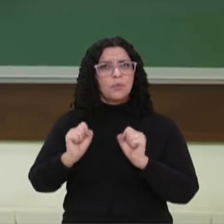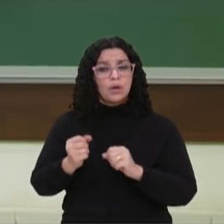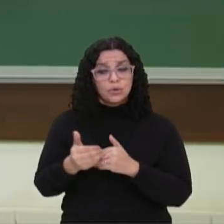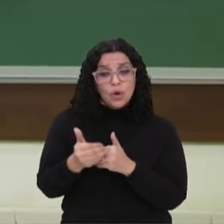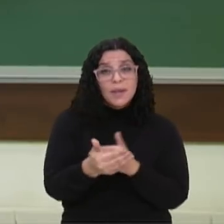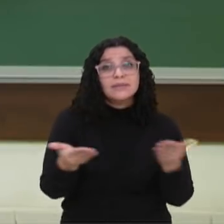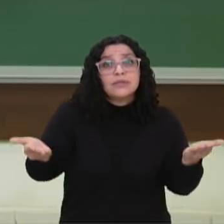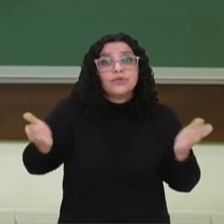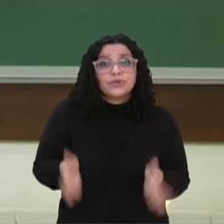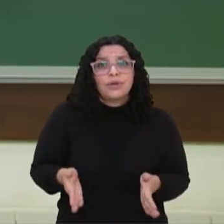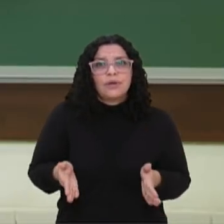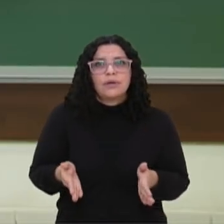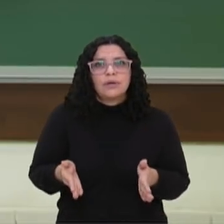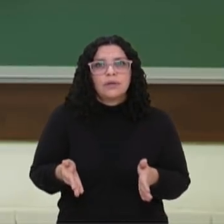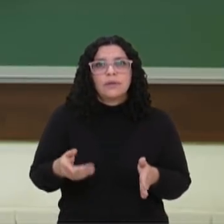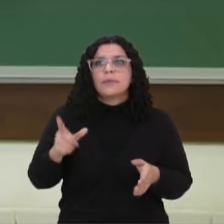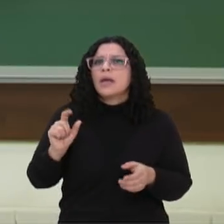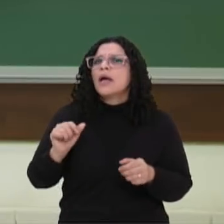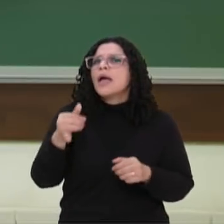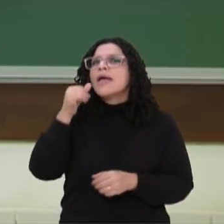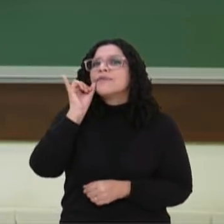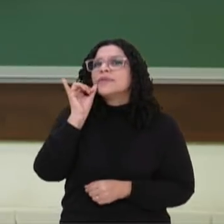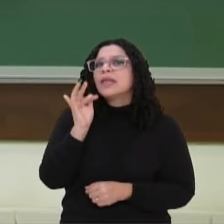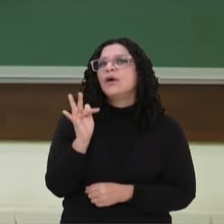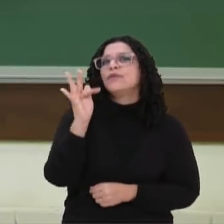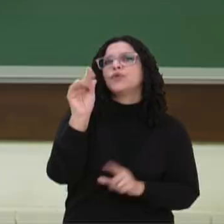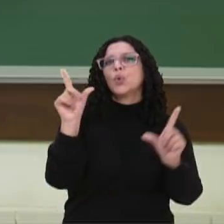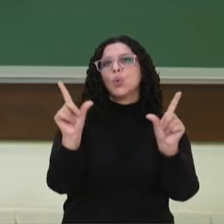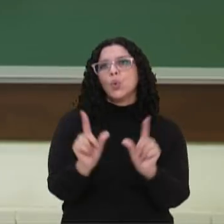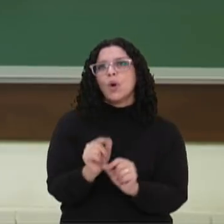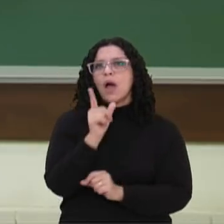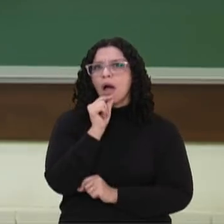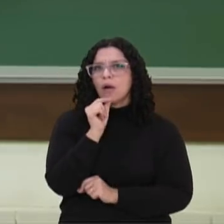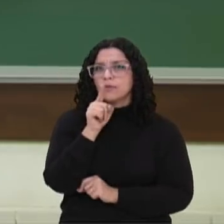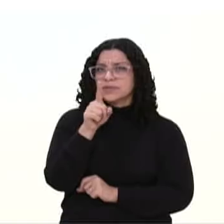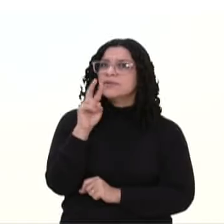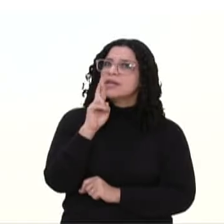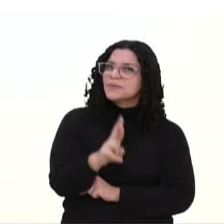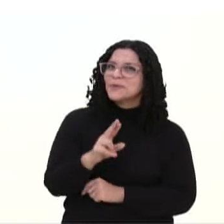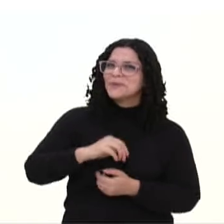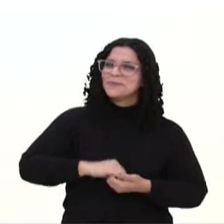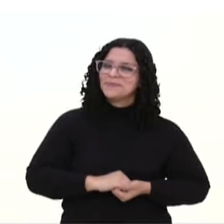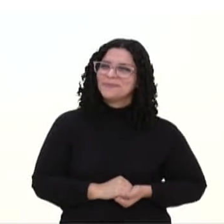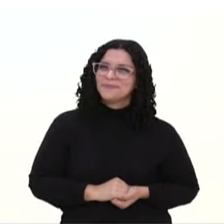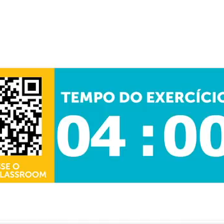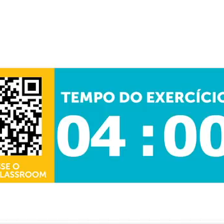partir de agora para que isso não venha a ocorrer? Com vocês agora.